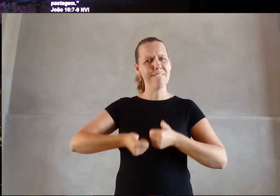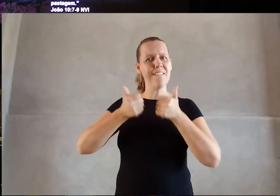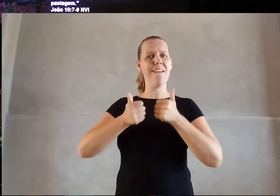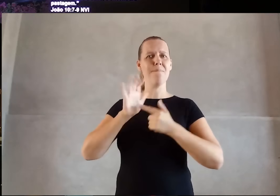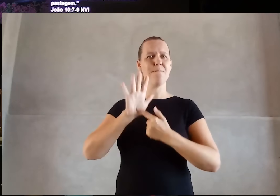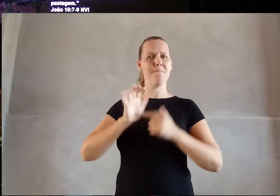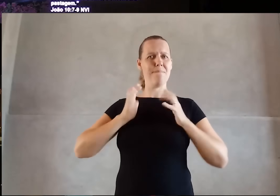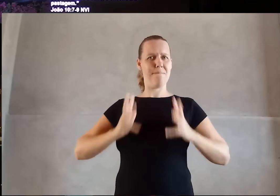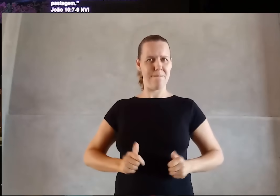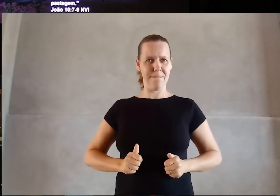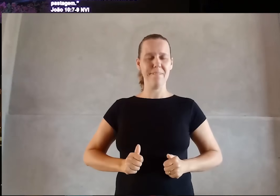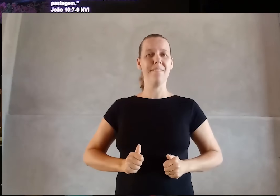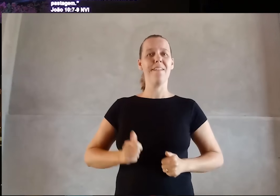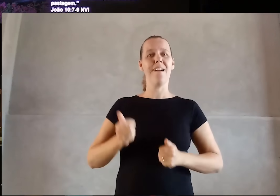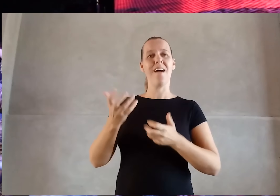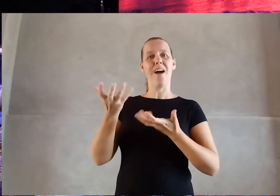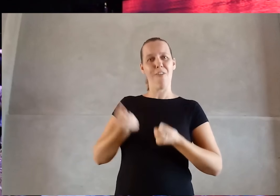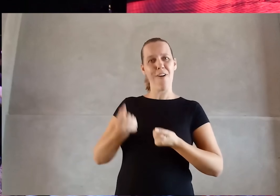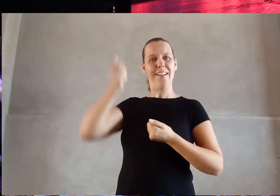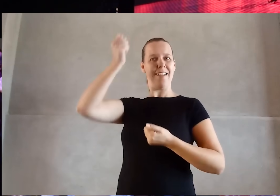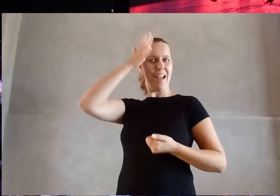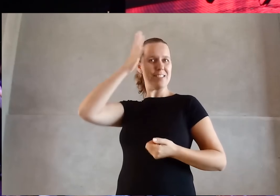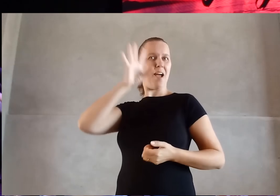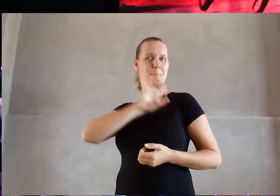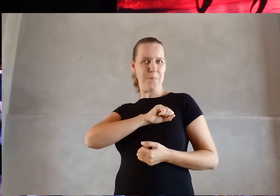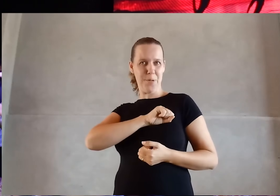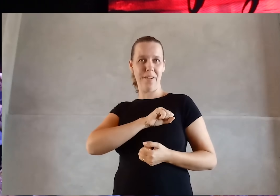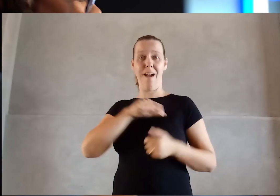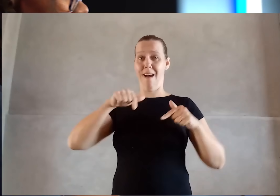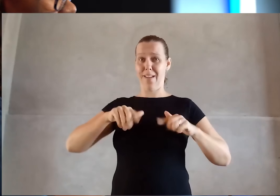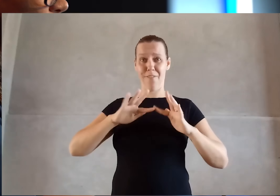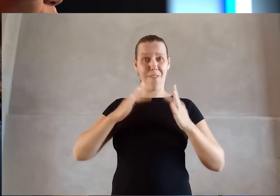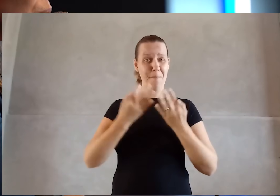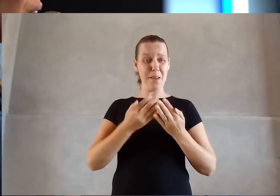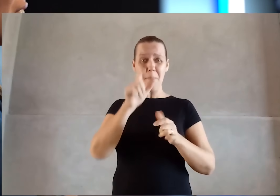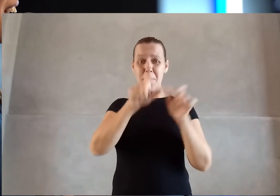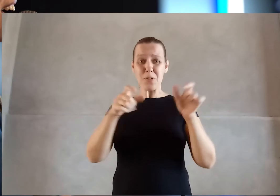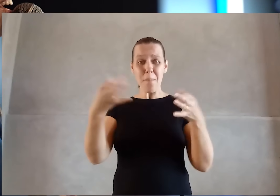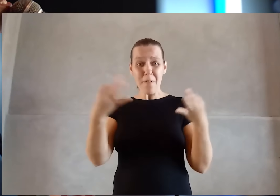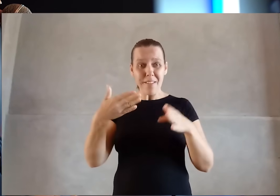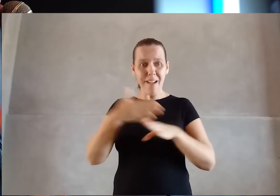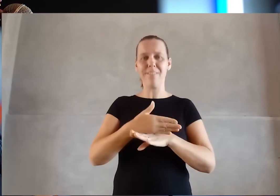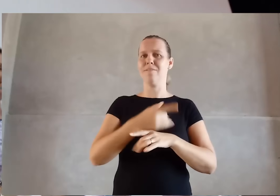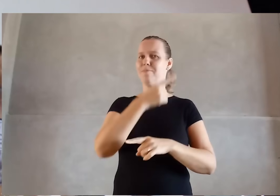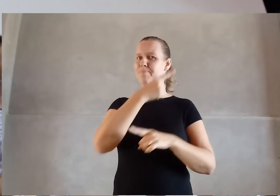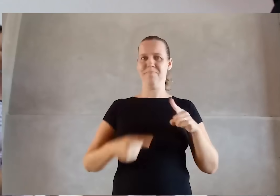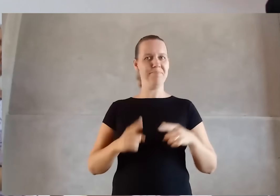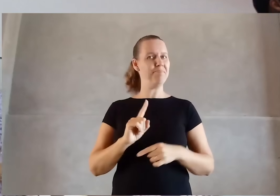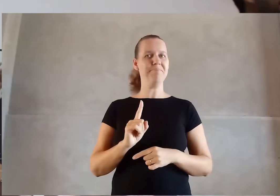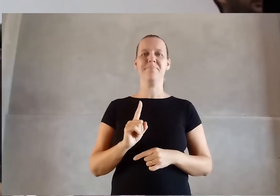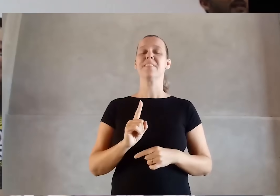com transparência e acolhem com graça e amor. Somos uma família onde é proibida a entrada de